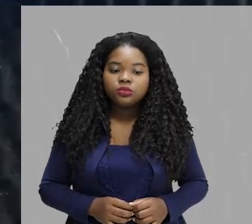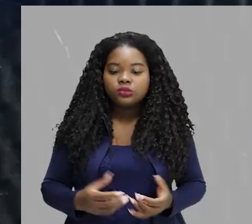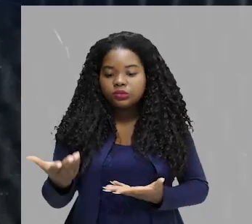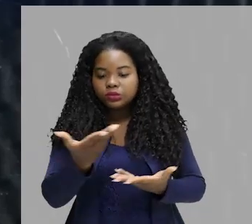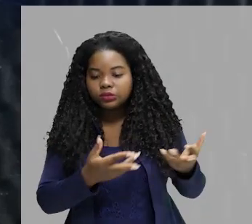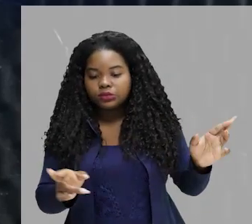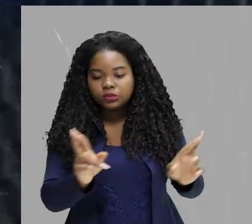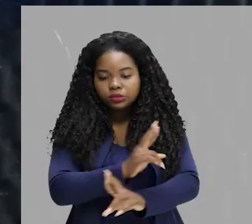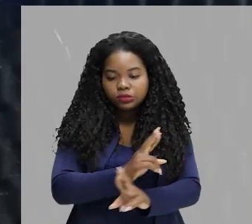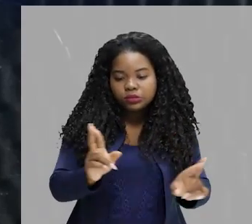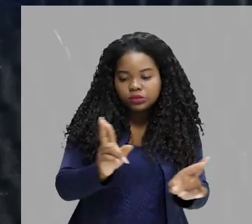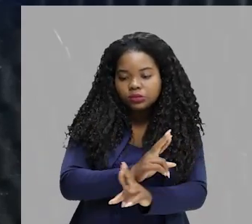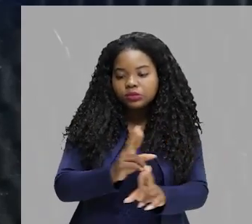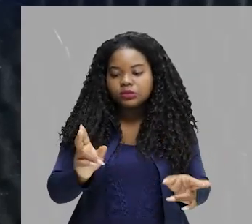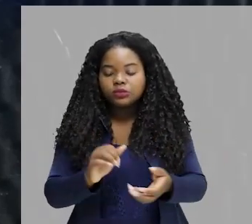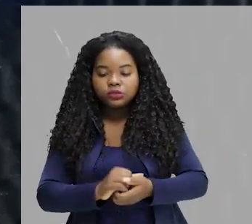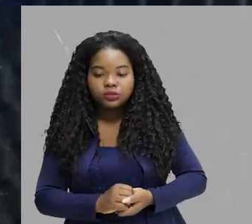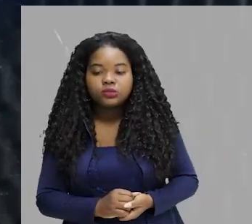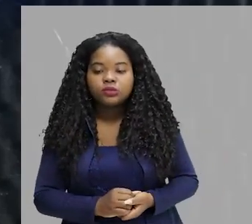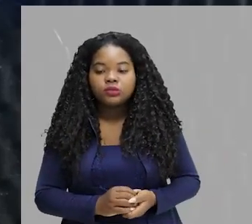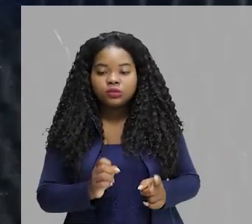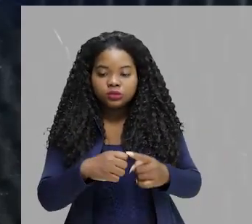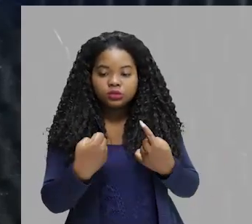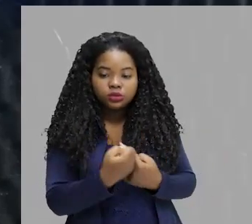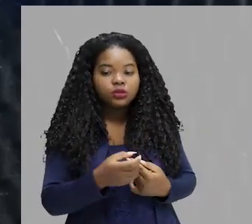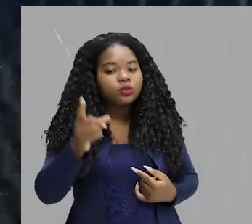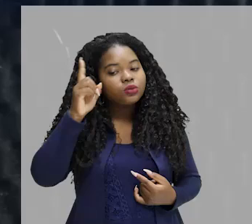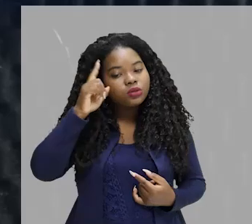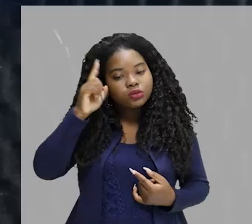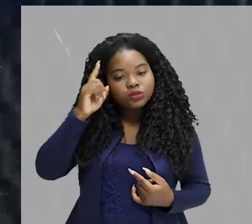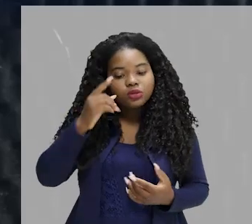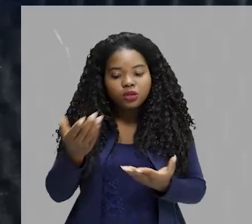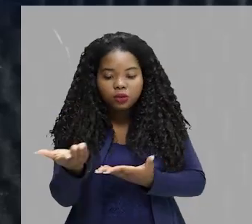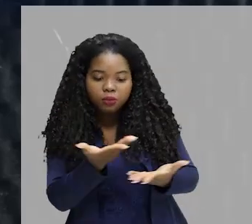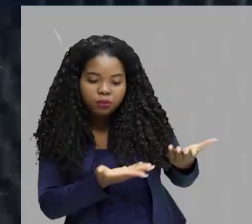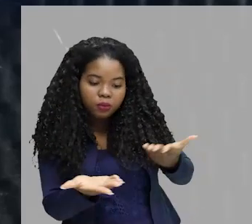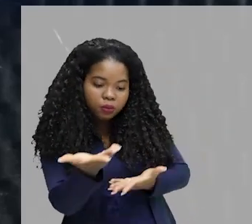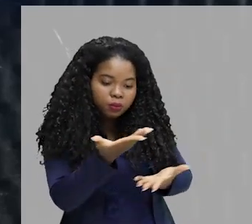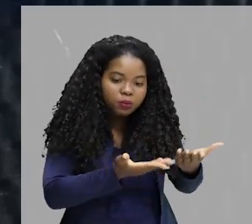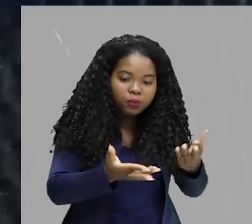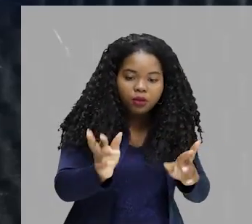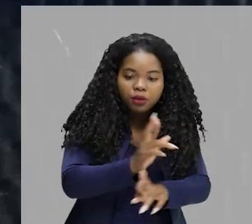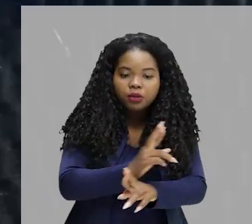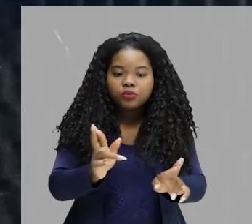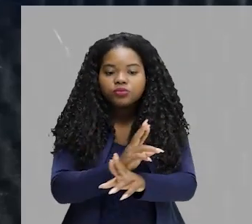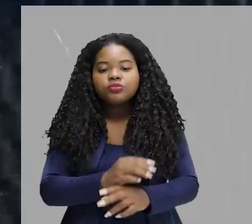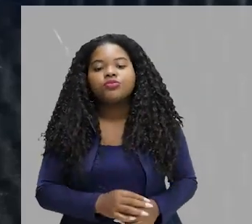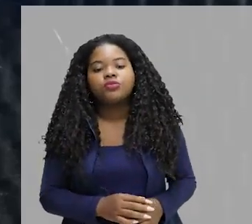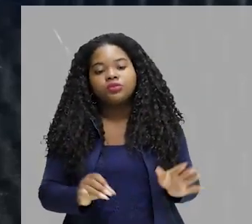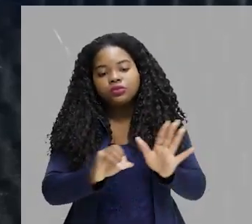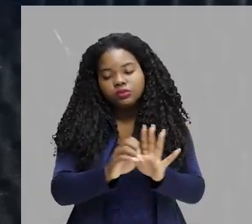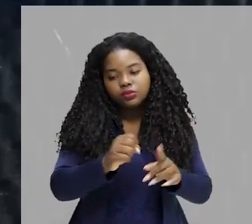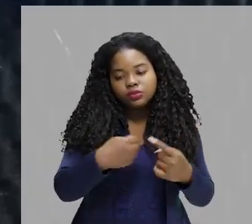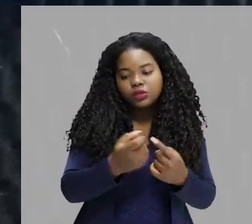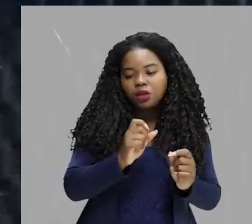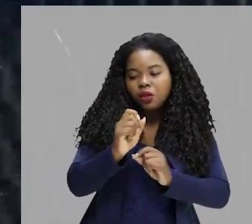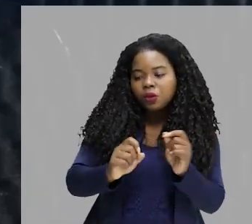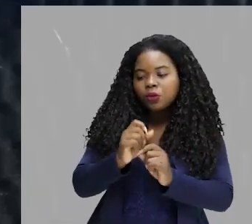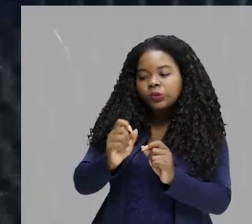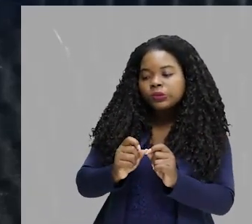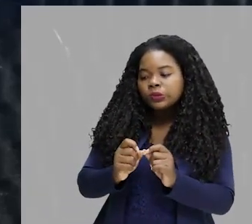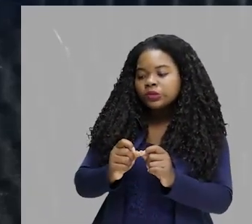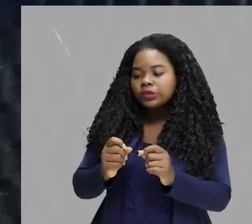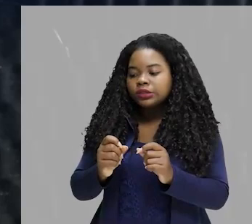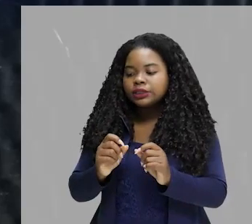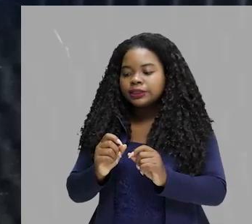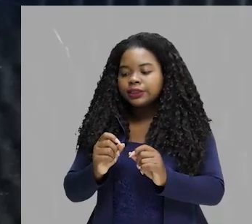são as relações, que no dia a dia a gente desempenha uns para com os outros. Identidade social é aquilo que a gente vai formar